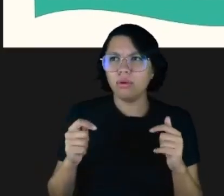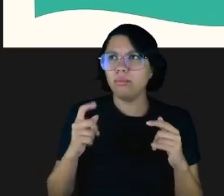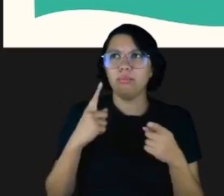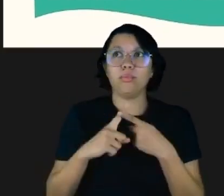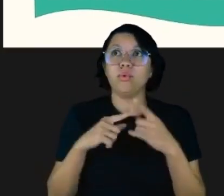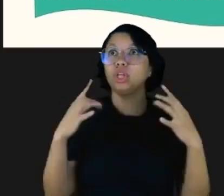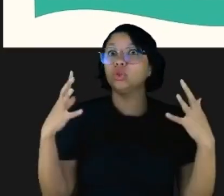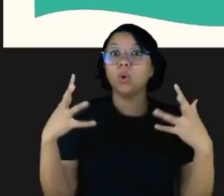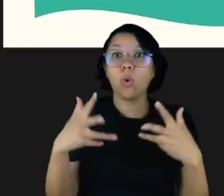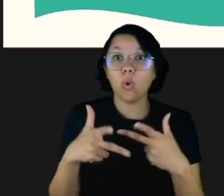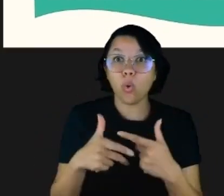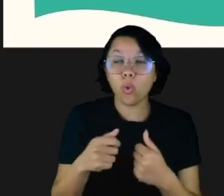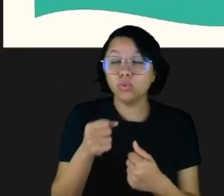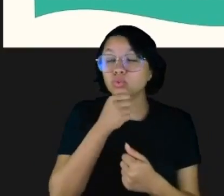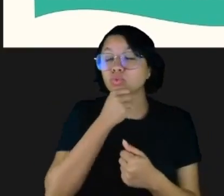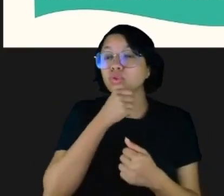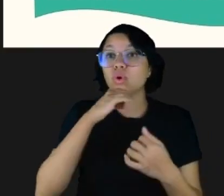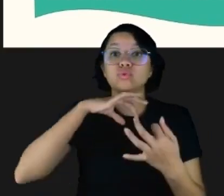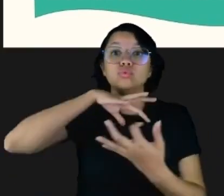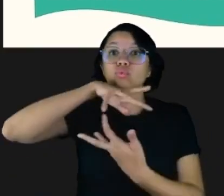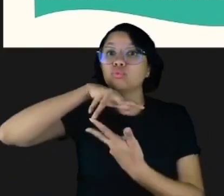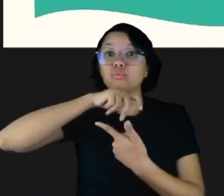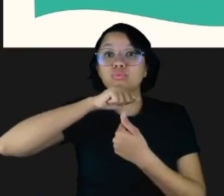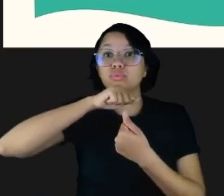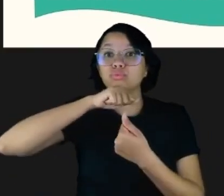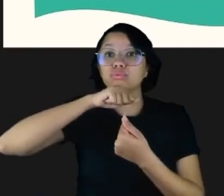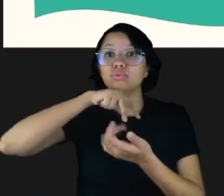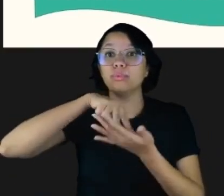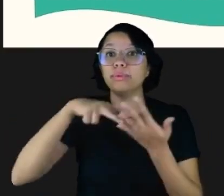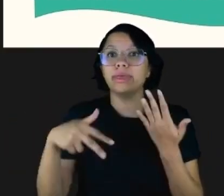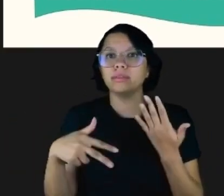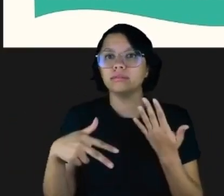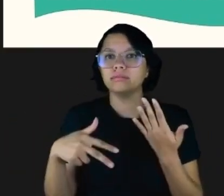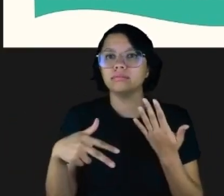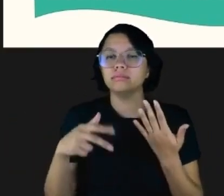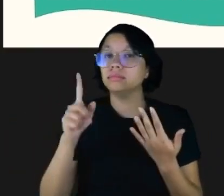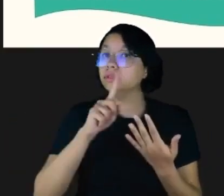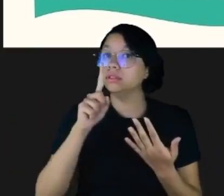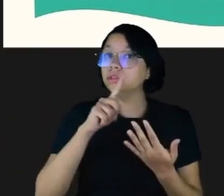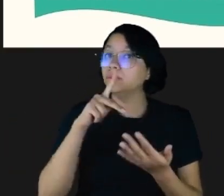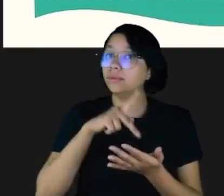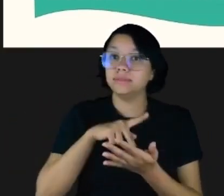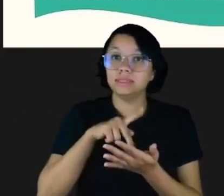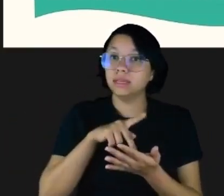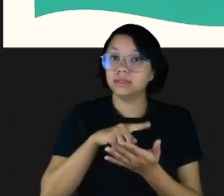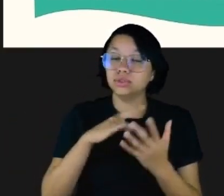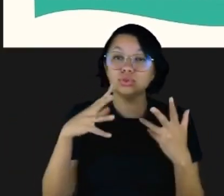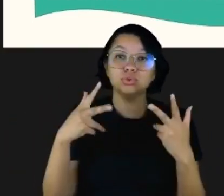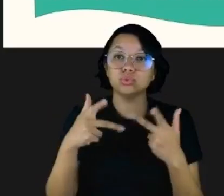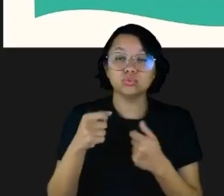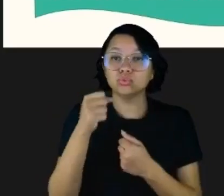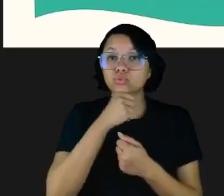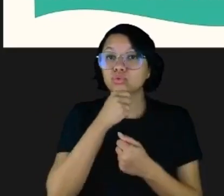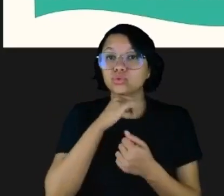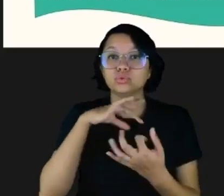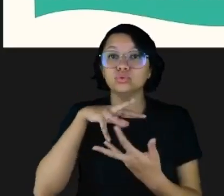do mundo sofrem quedas. Isso é uma verdade? Não. Todos os idosos do mundo fazem confusão